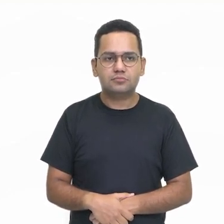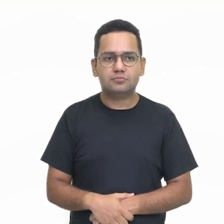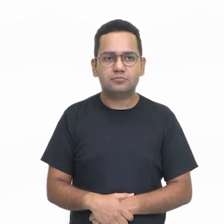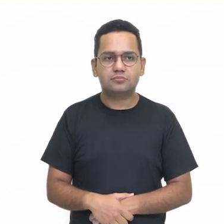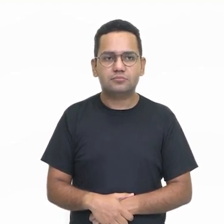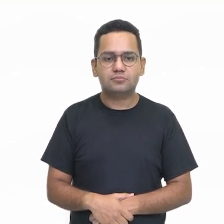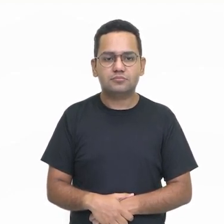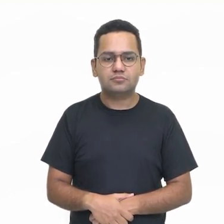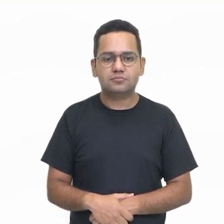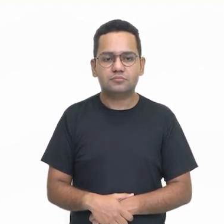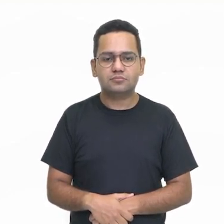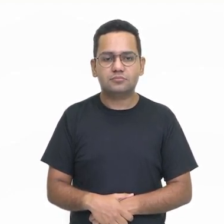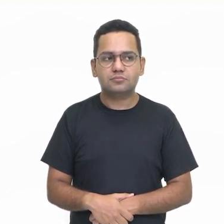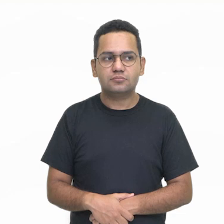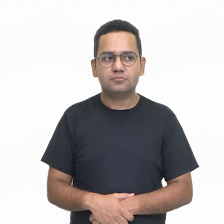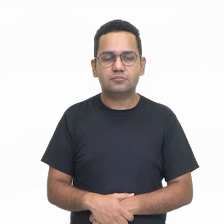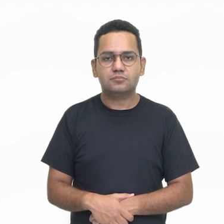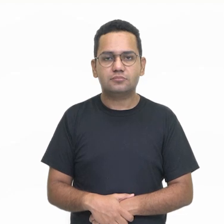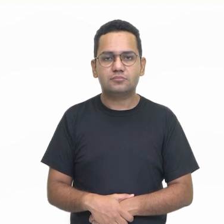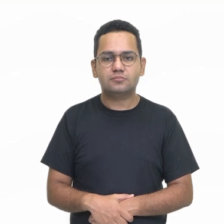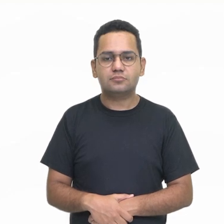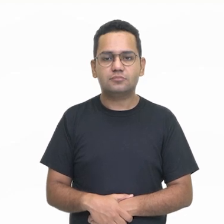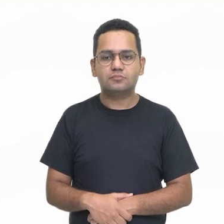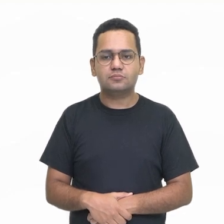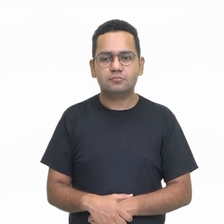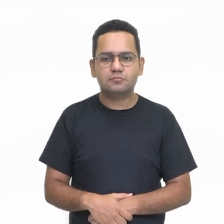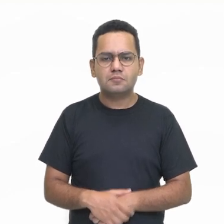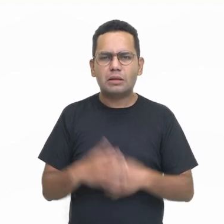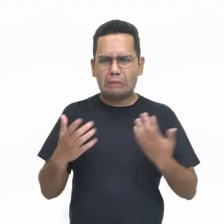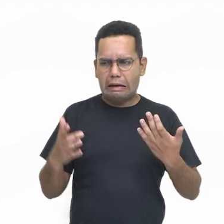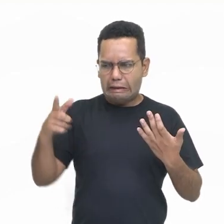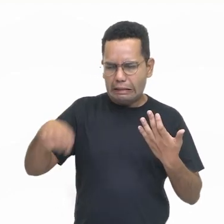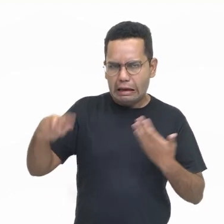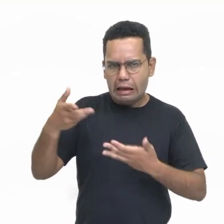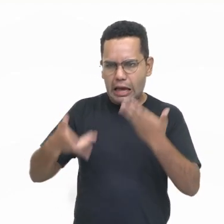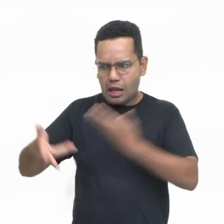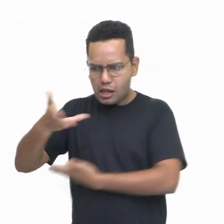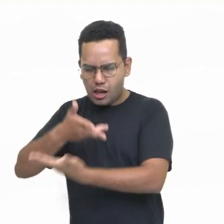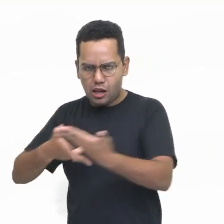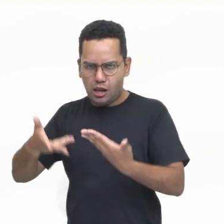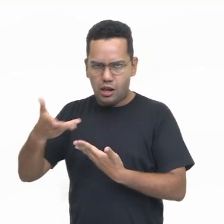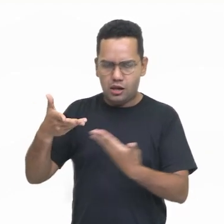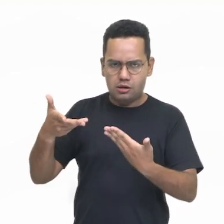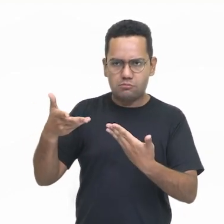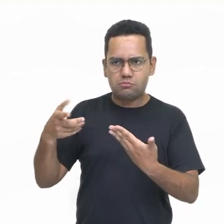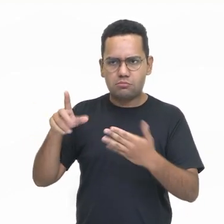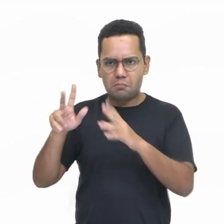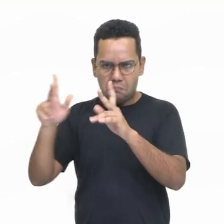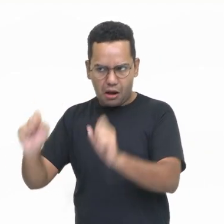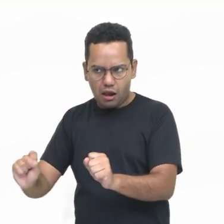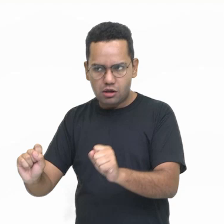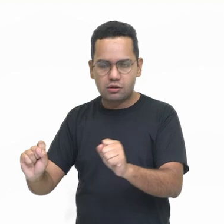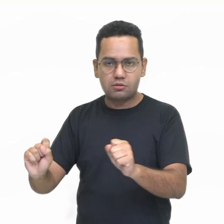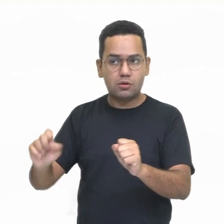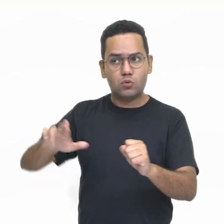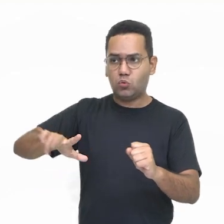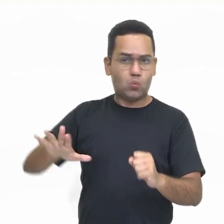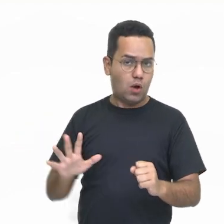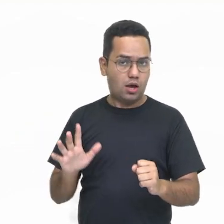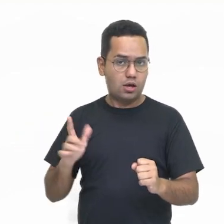mais eh ter uma relação harmoniosa digamos assim eles vão começar a